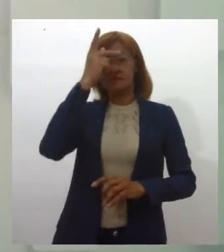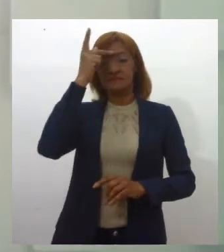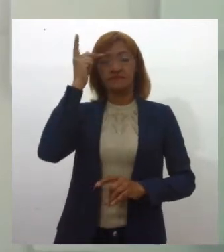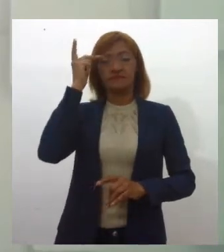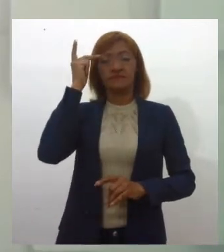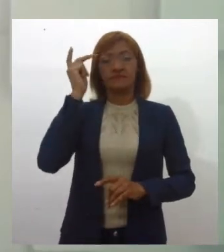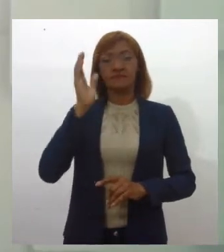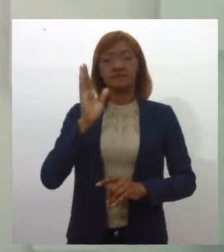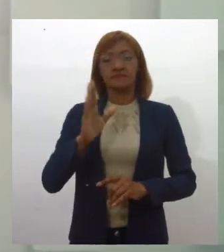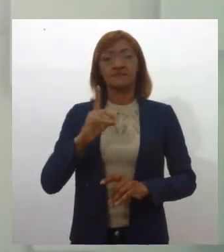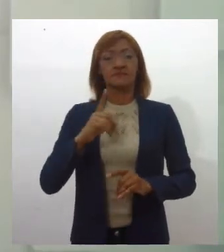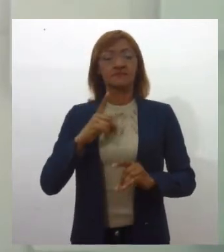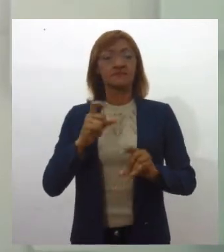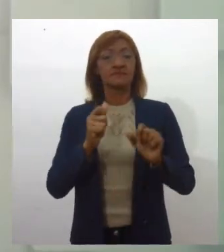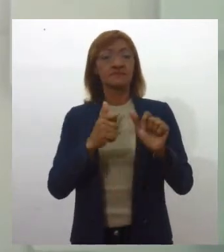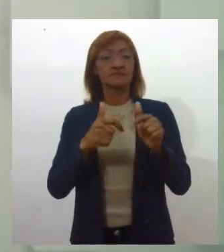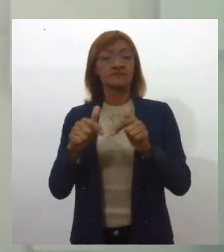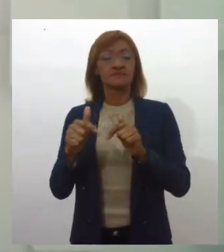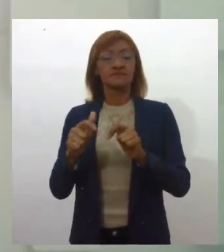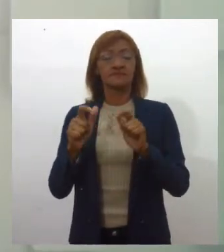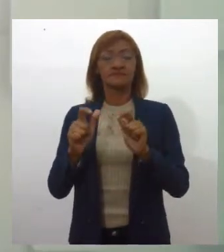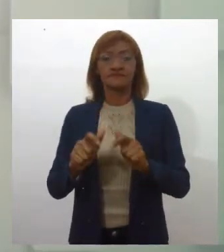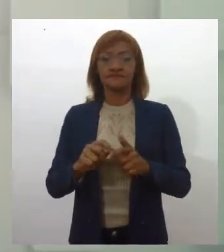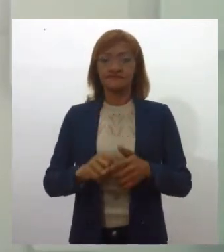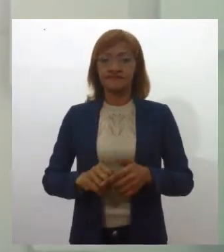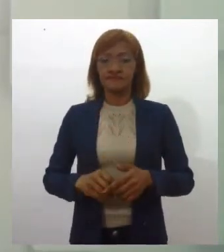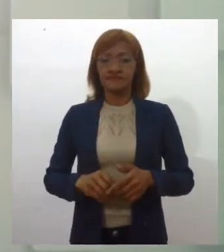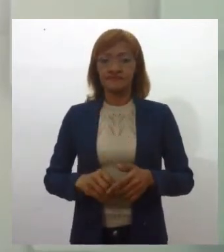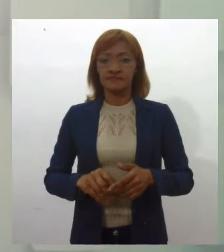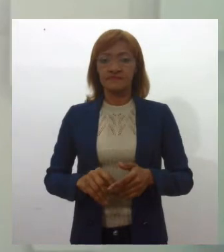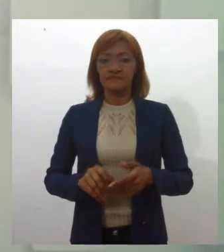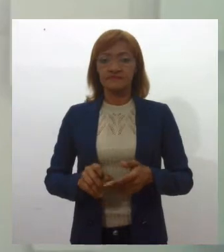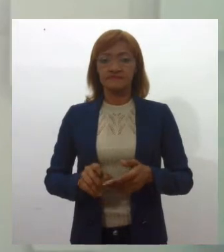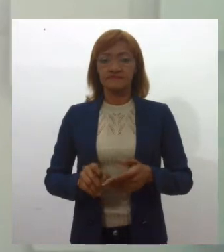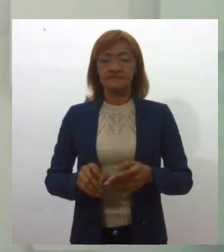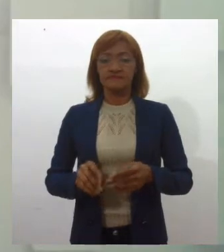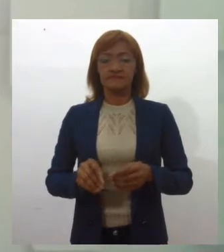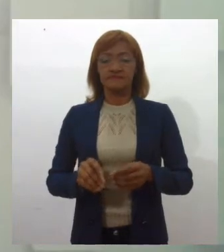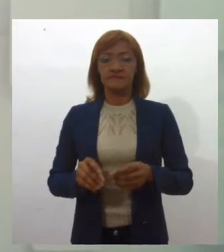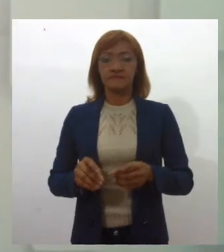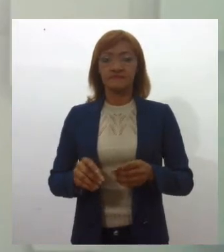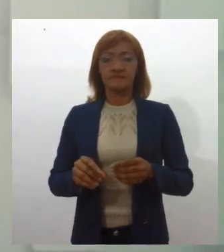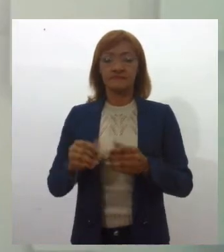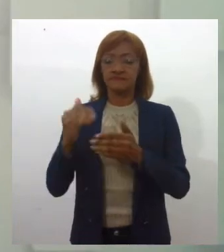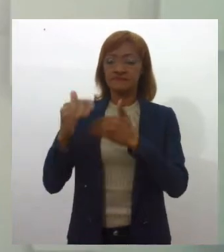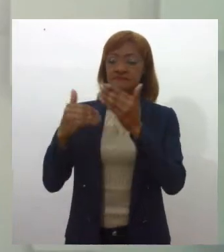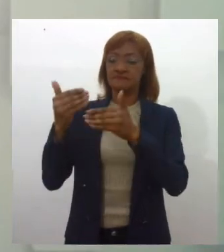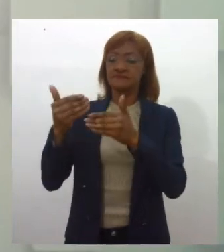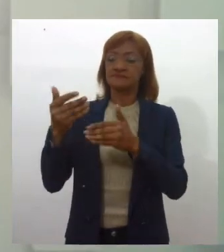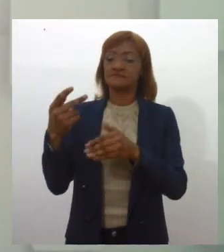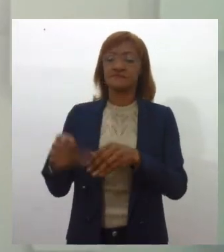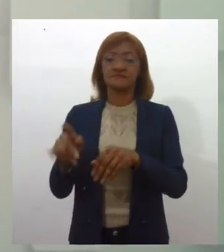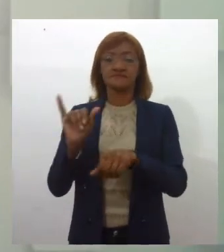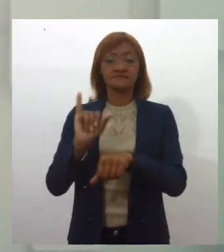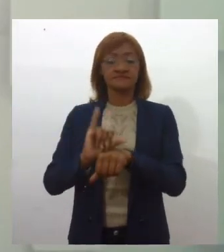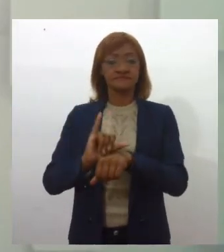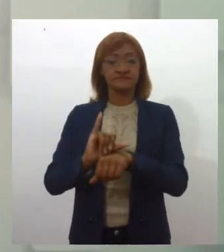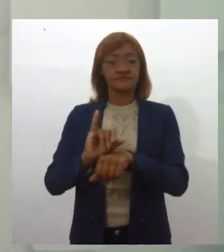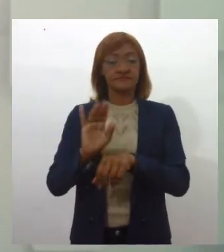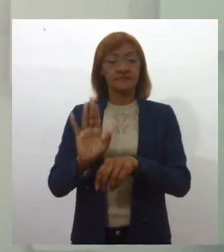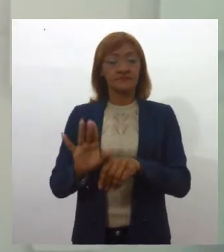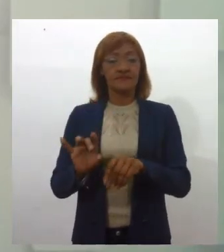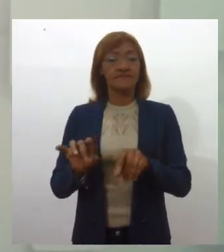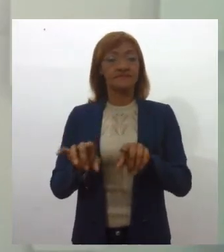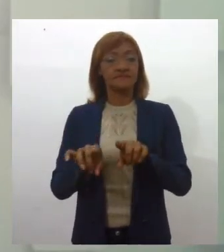de serviços é o que apresenta o maior renda de crescimento aqui para a capital sergipana, seguido